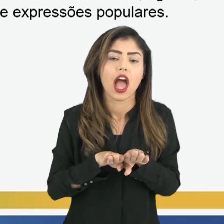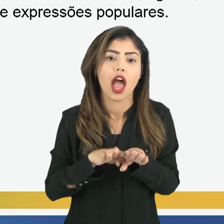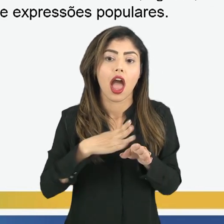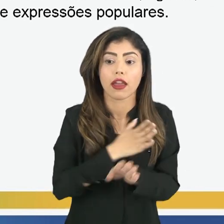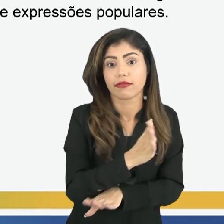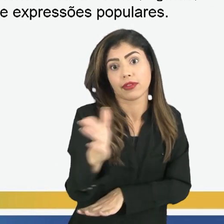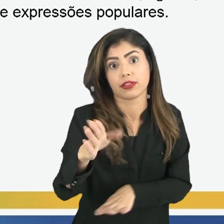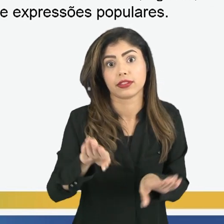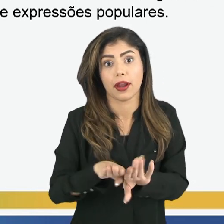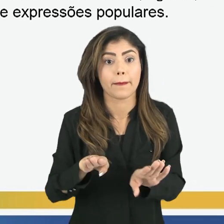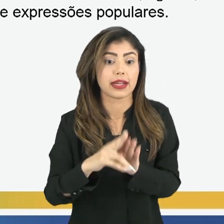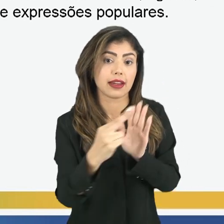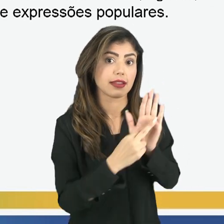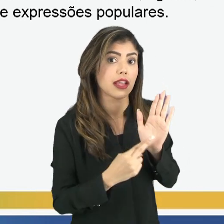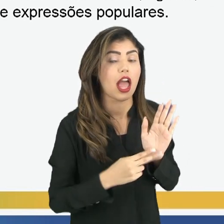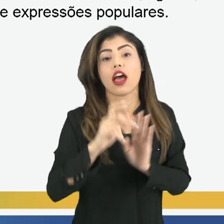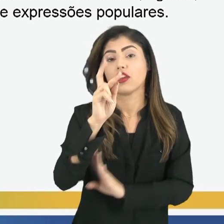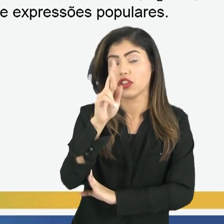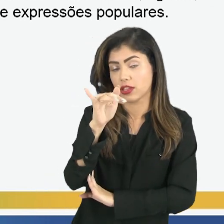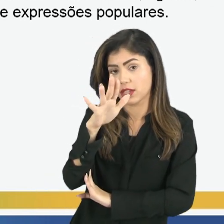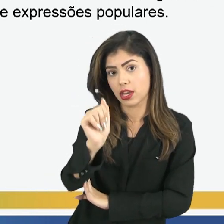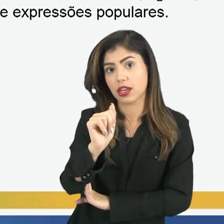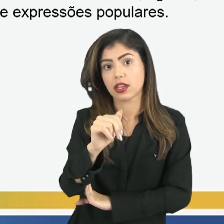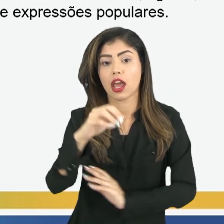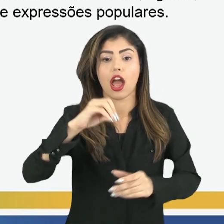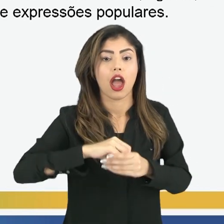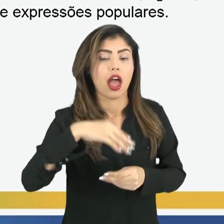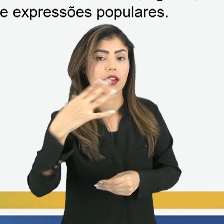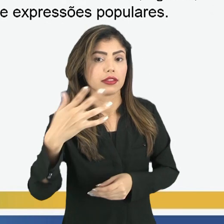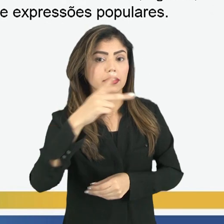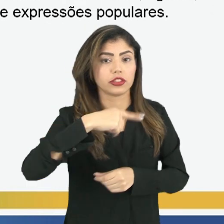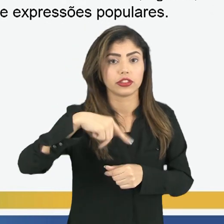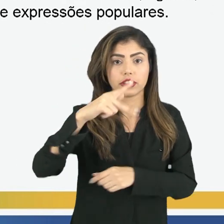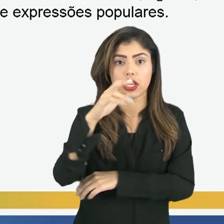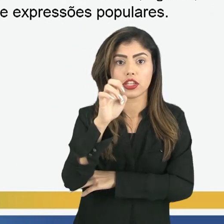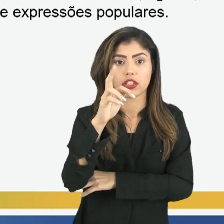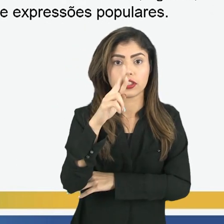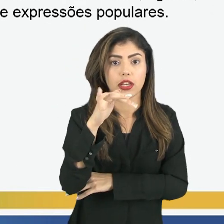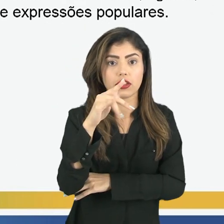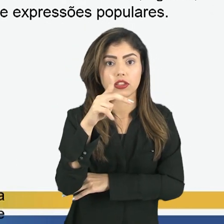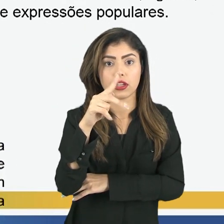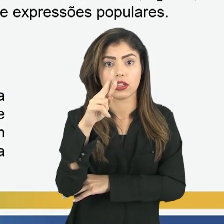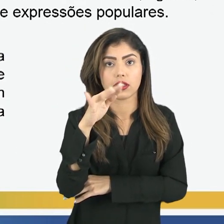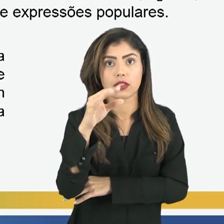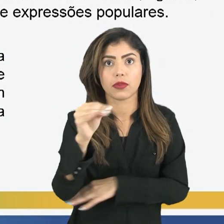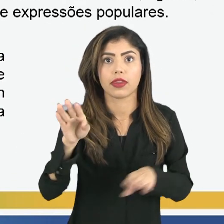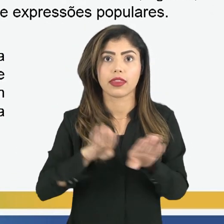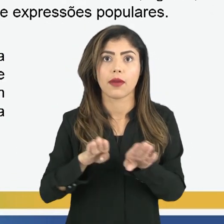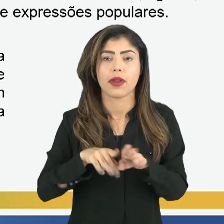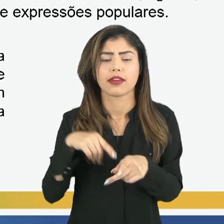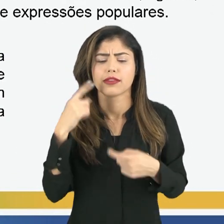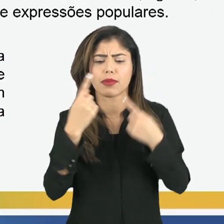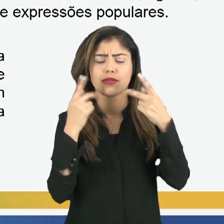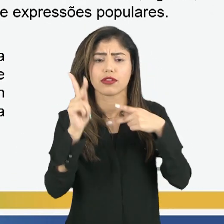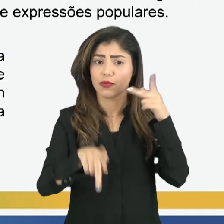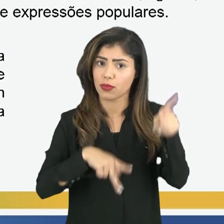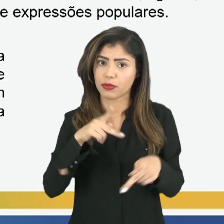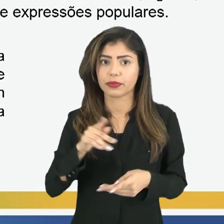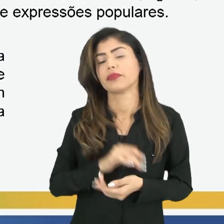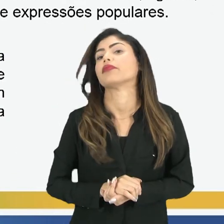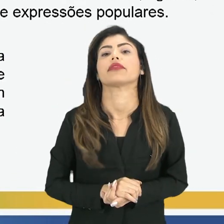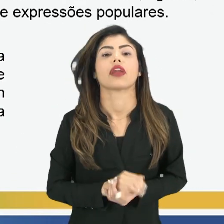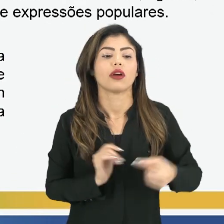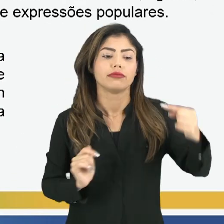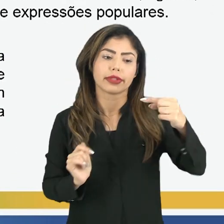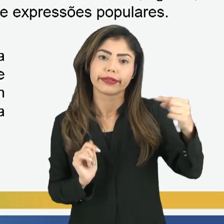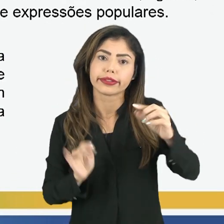culta, como gírias, estrangeirismo, neologismos e expressões populares. O sinal de travessão,